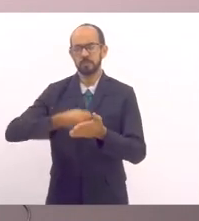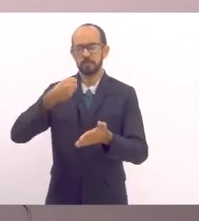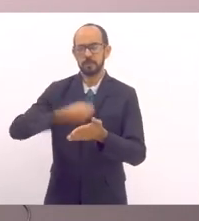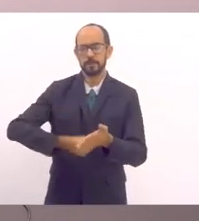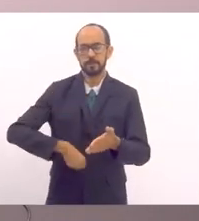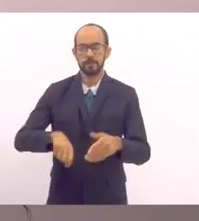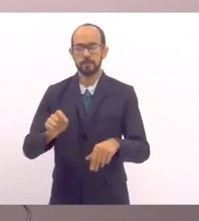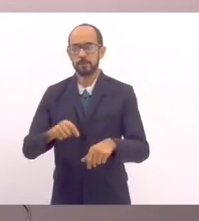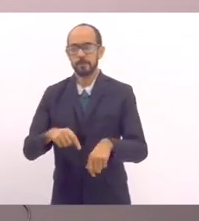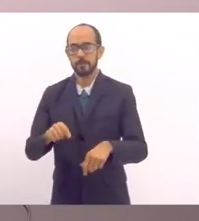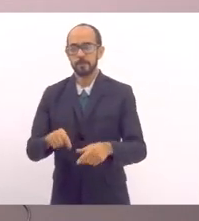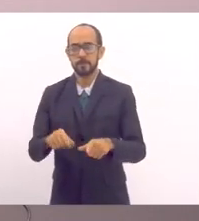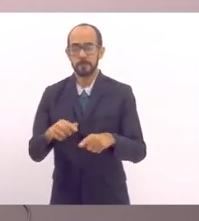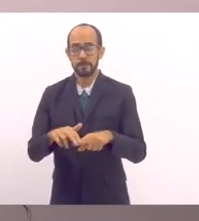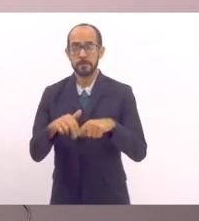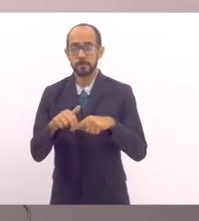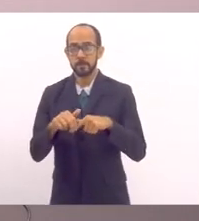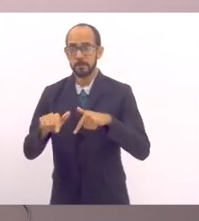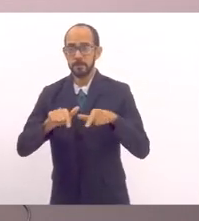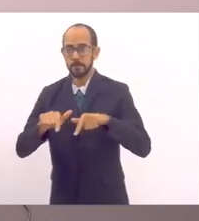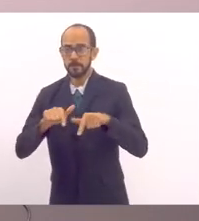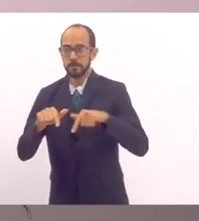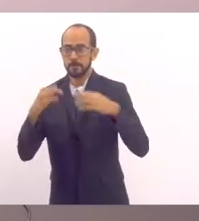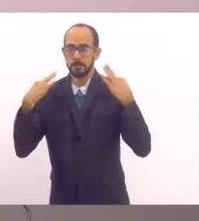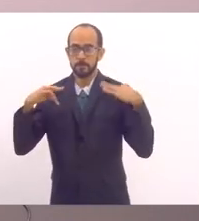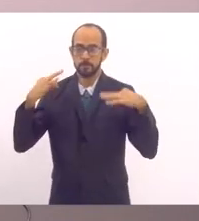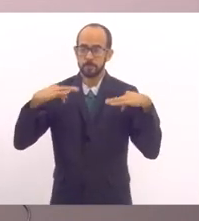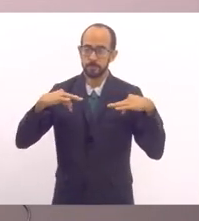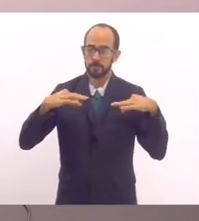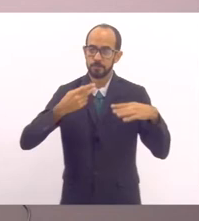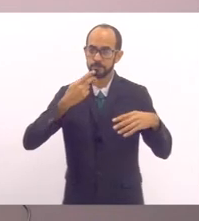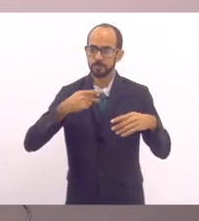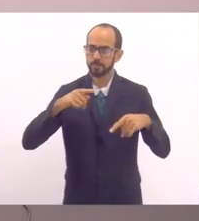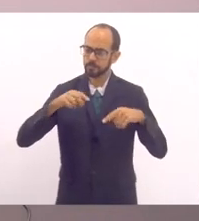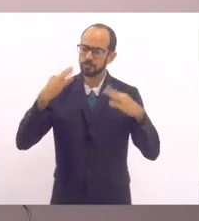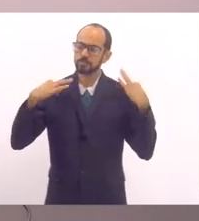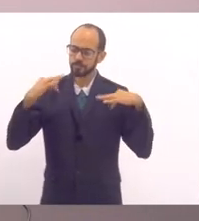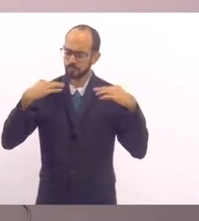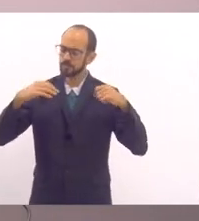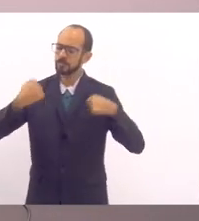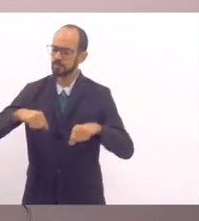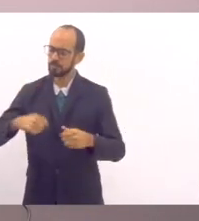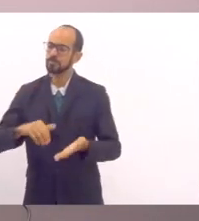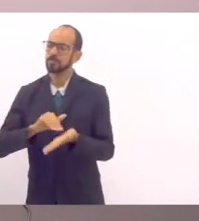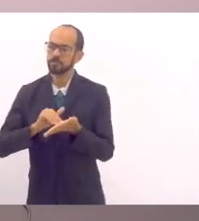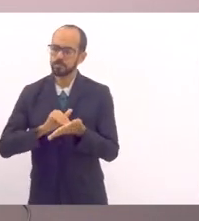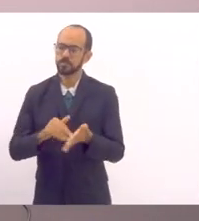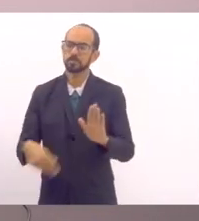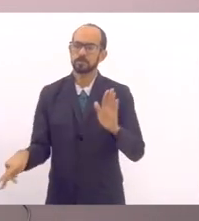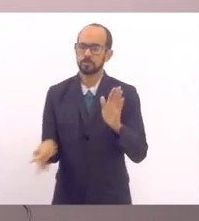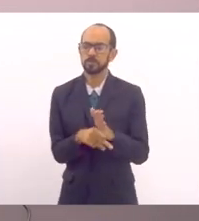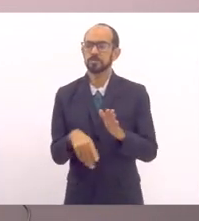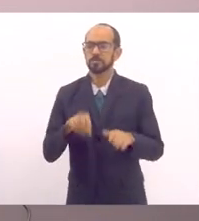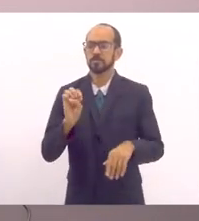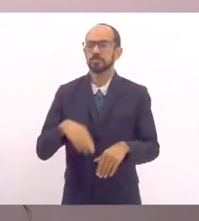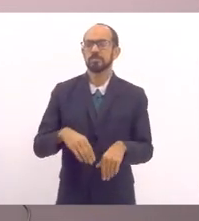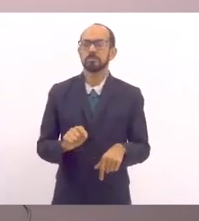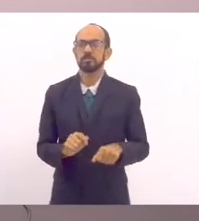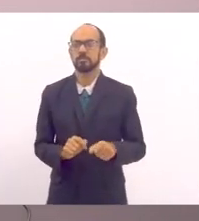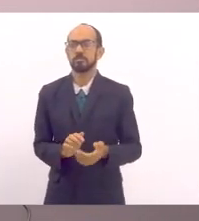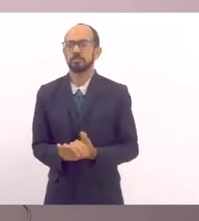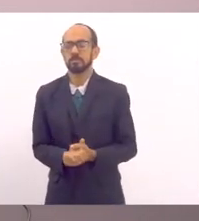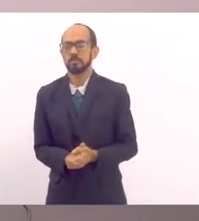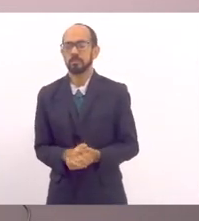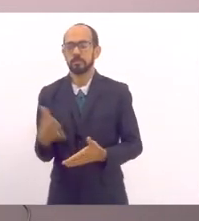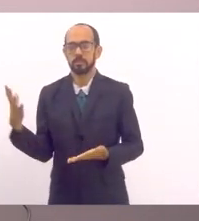época, e do trade do turismo, a qual ele estava representando, foi o seguinte, não, o turismo tem que ter uma secretaria própria e específica. E essa conquista